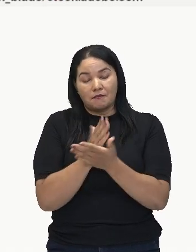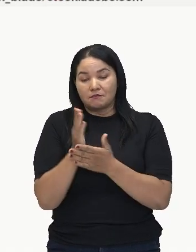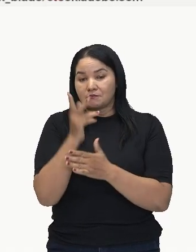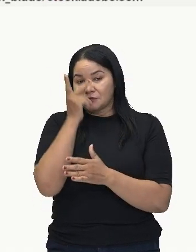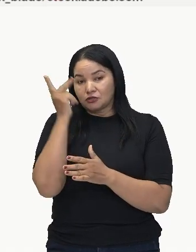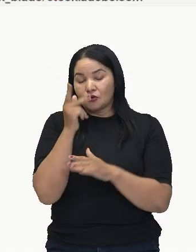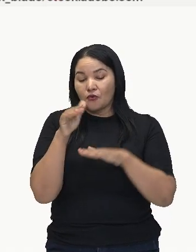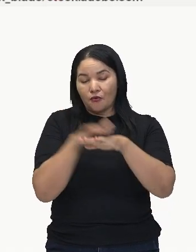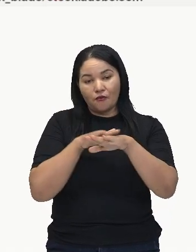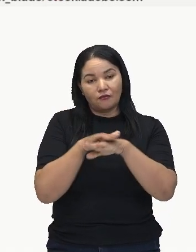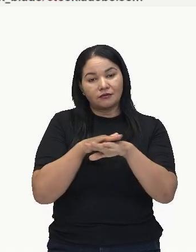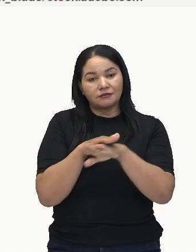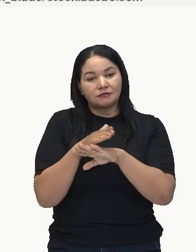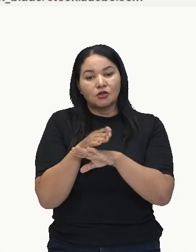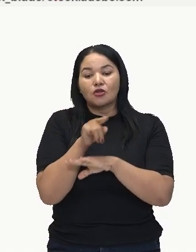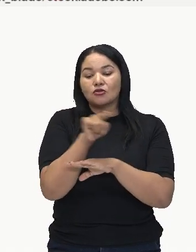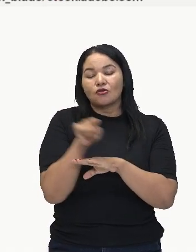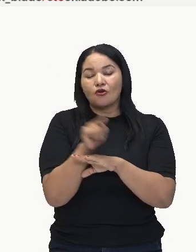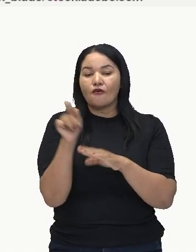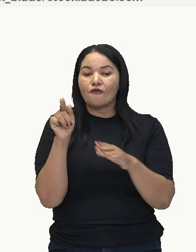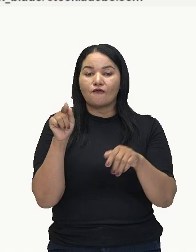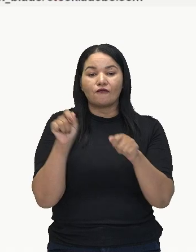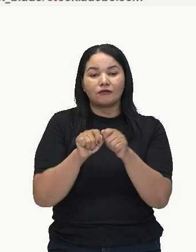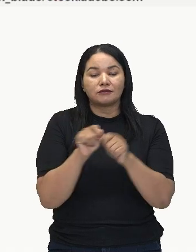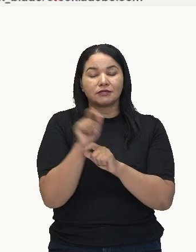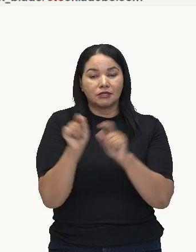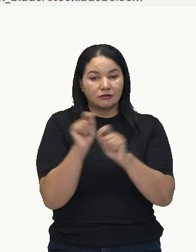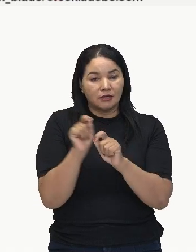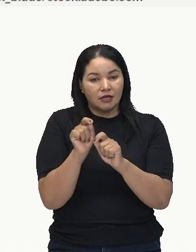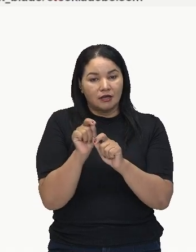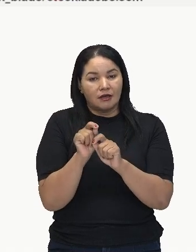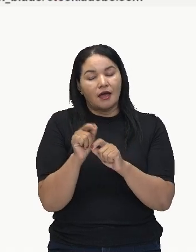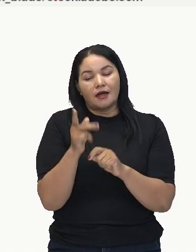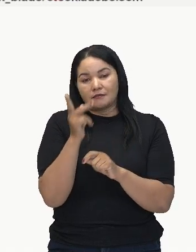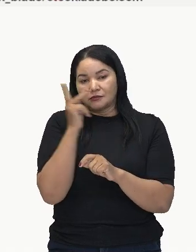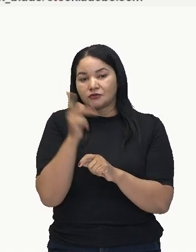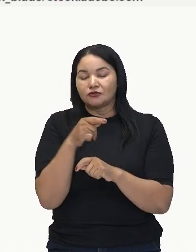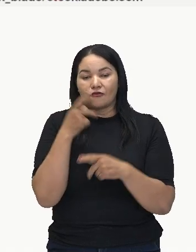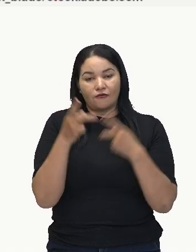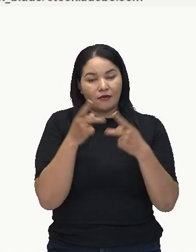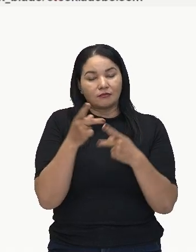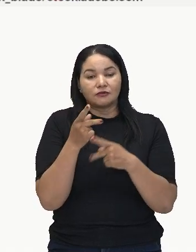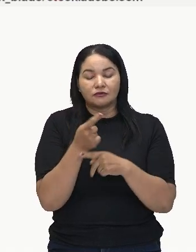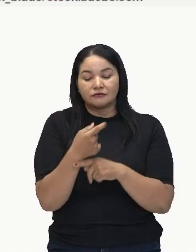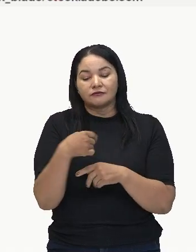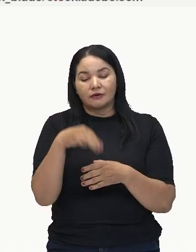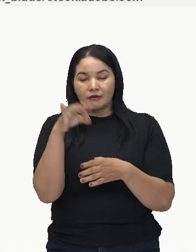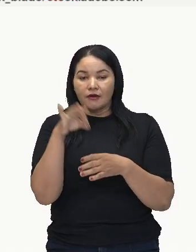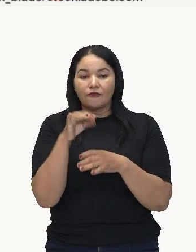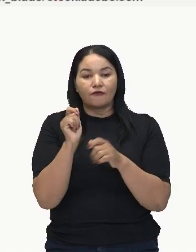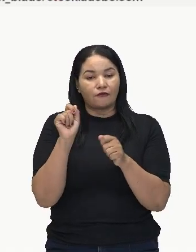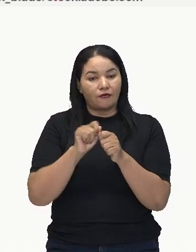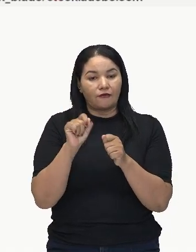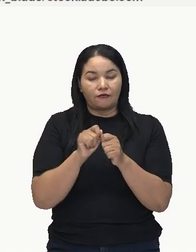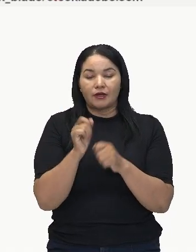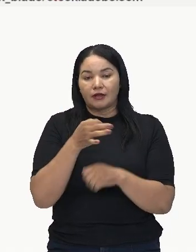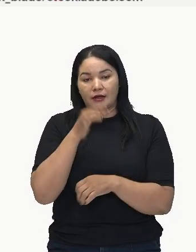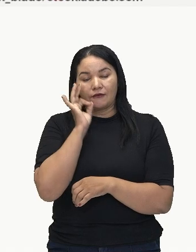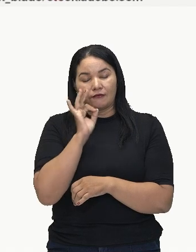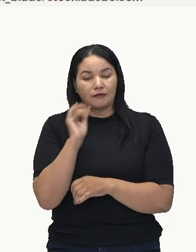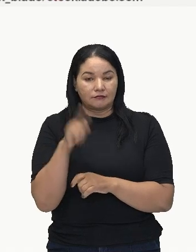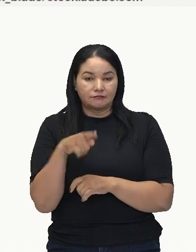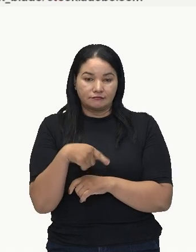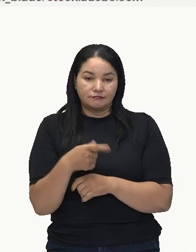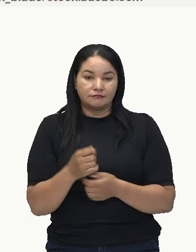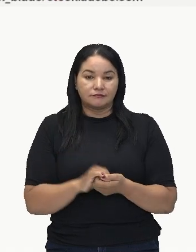né? Que tu harás? Aí ela diz que ela vai fazer o café, né? E ela pode muito bem dizer, el café, lo